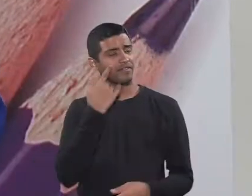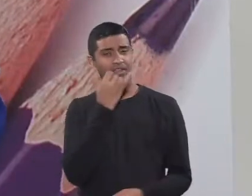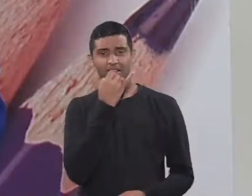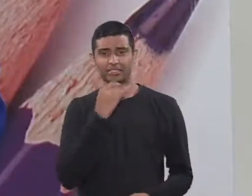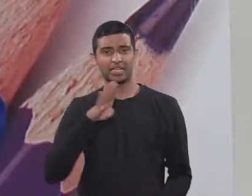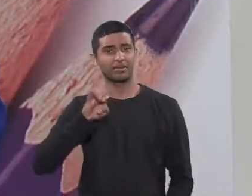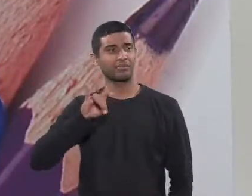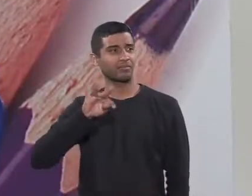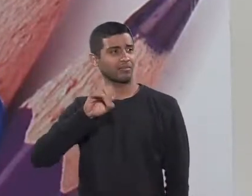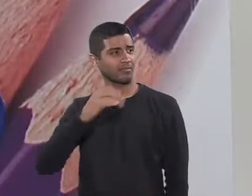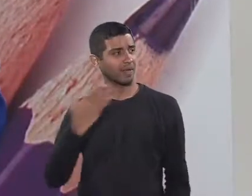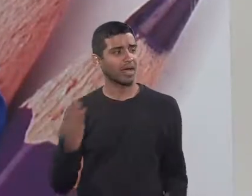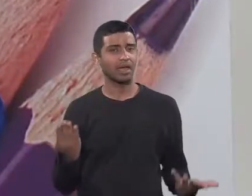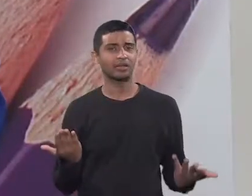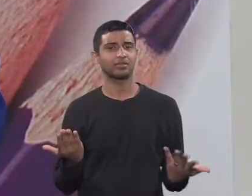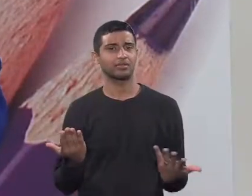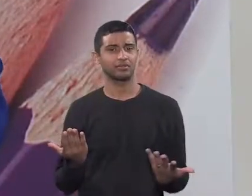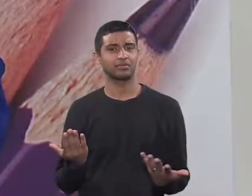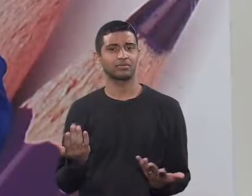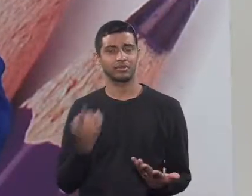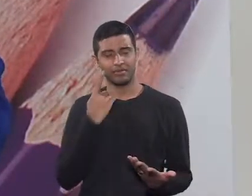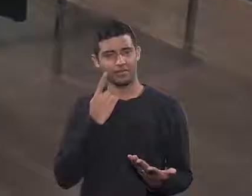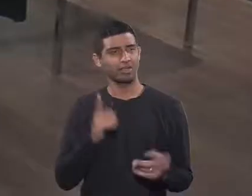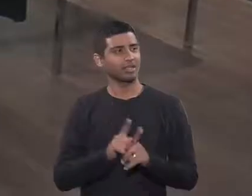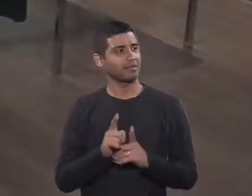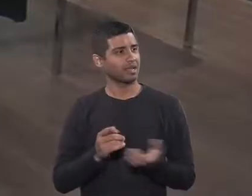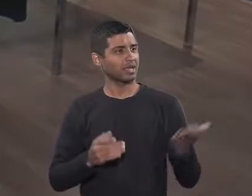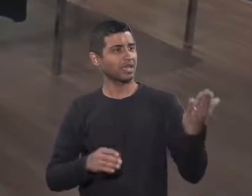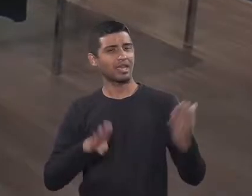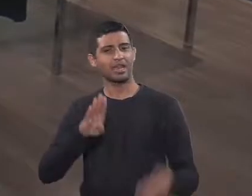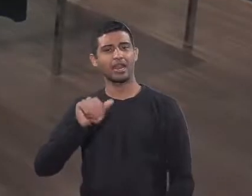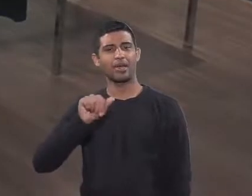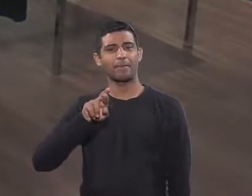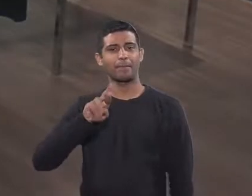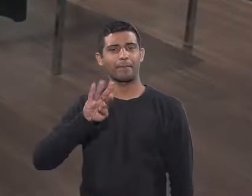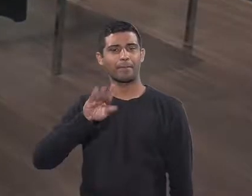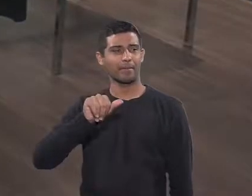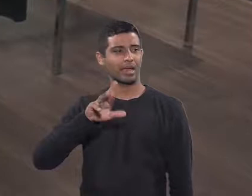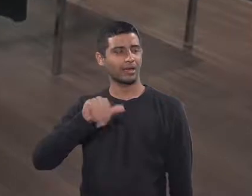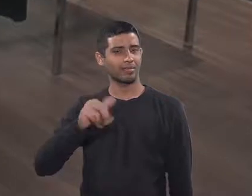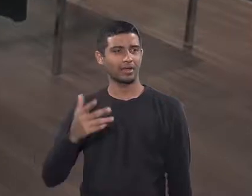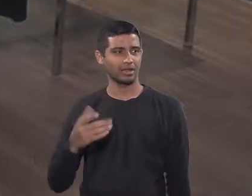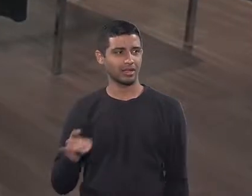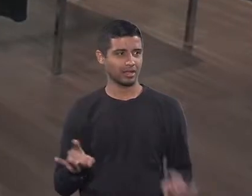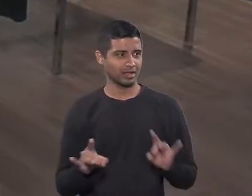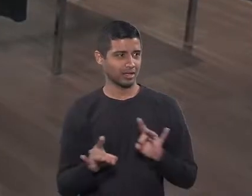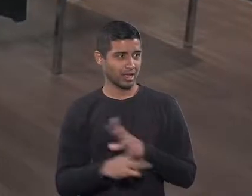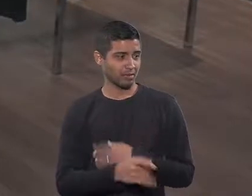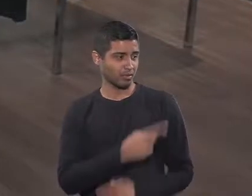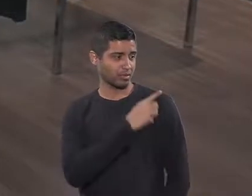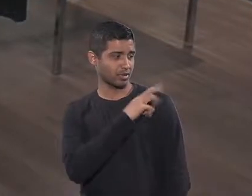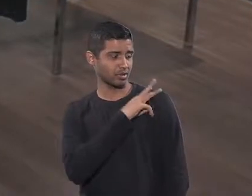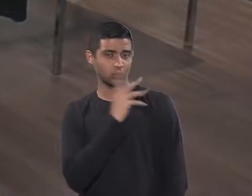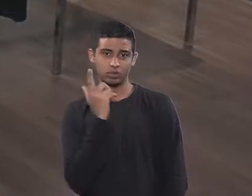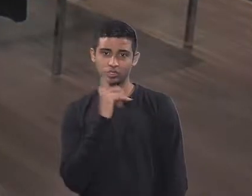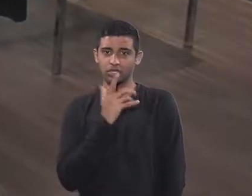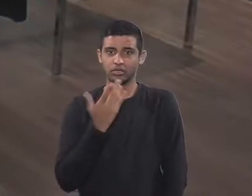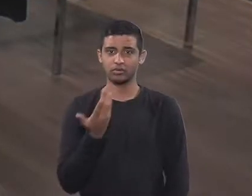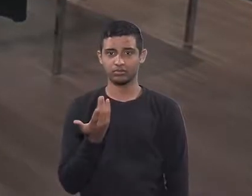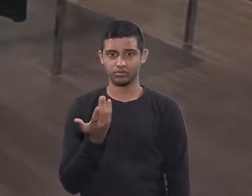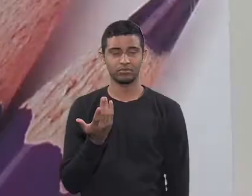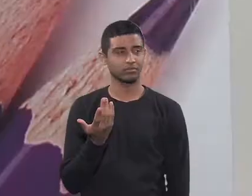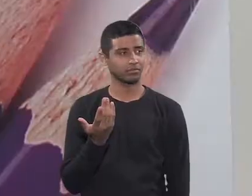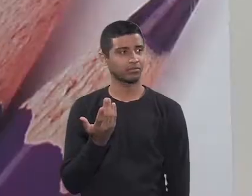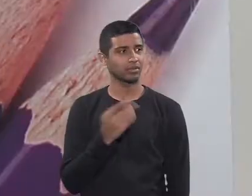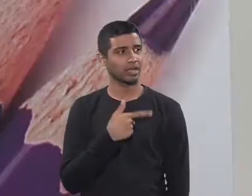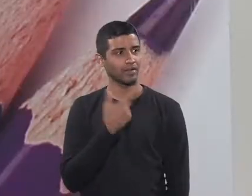para contar a história, porque Bárbara está aí para contar a história. Bárbara terminou o 2º grau. Ela